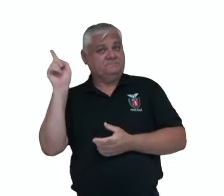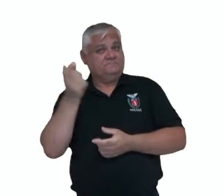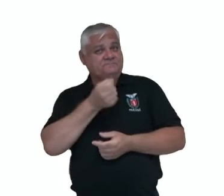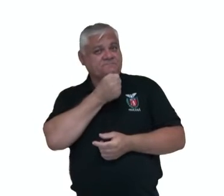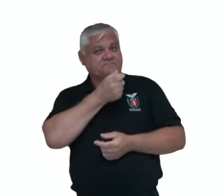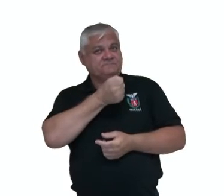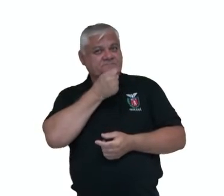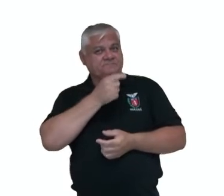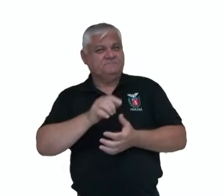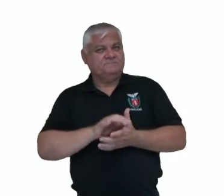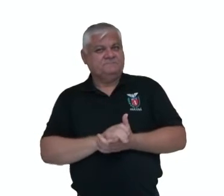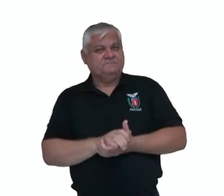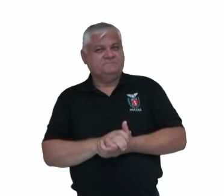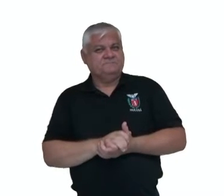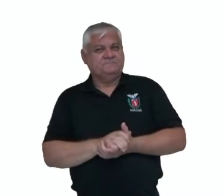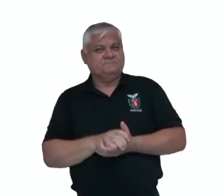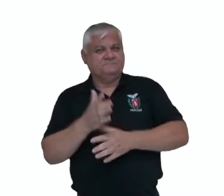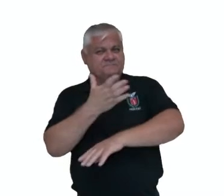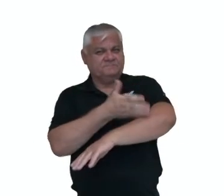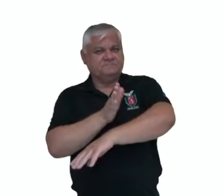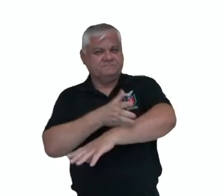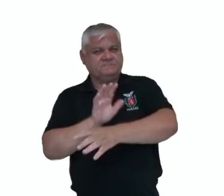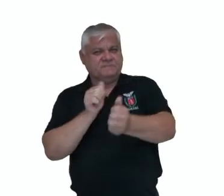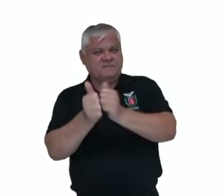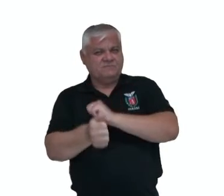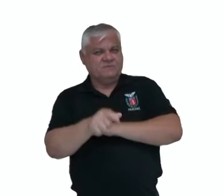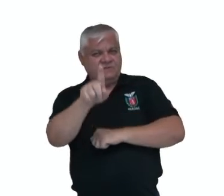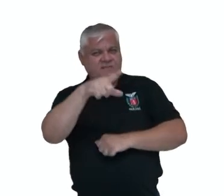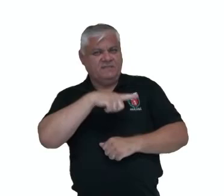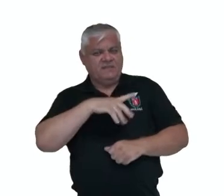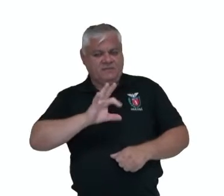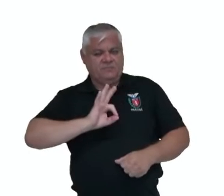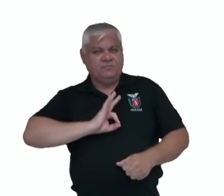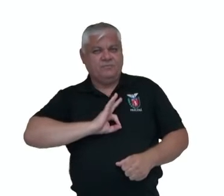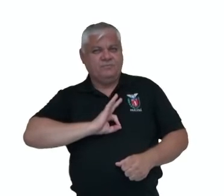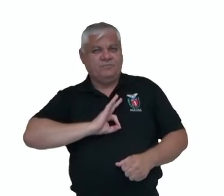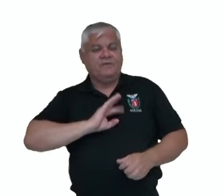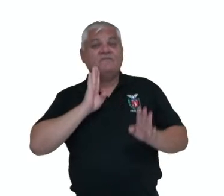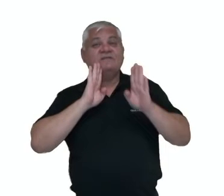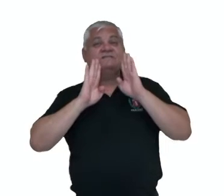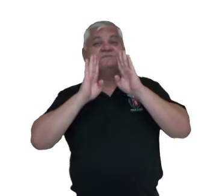E você? Pratica algum esporte? Medalha de ouro em Facebook.